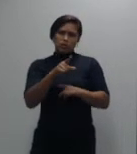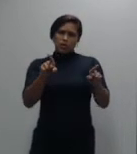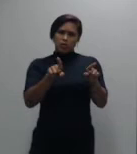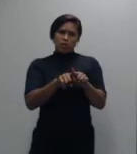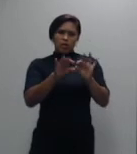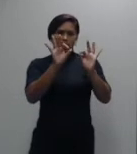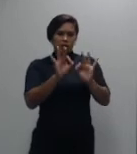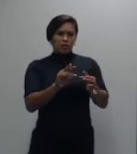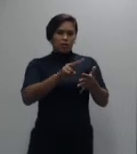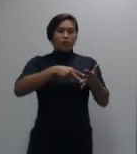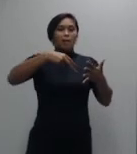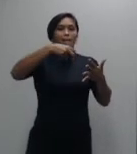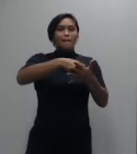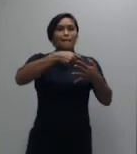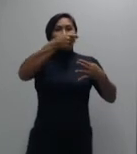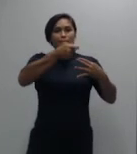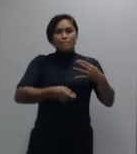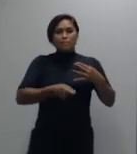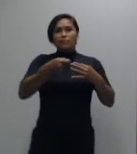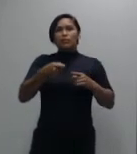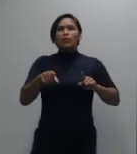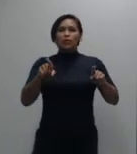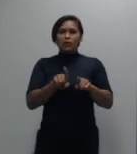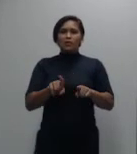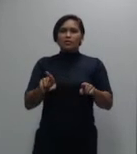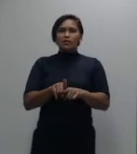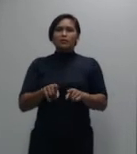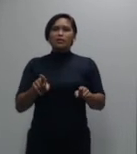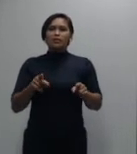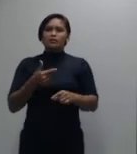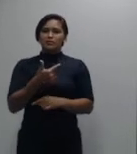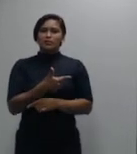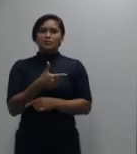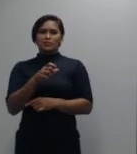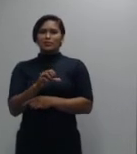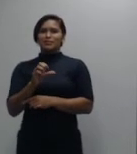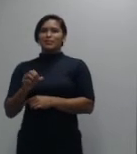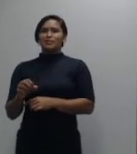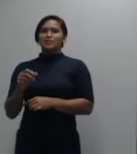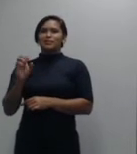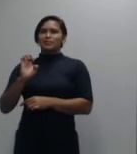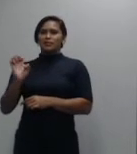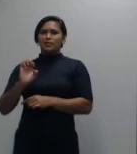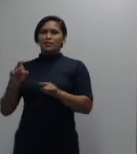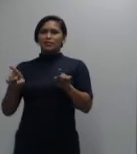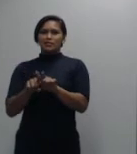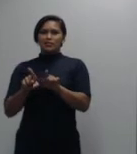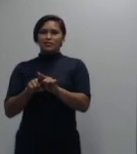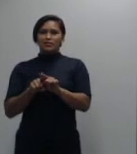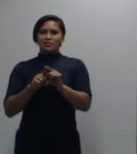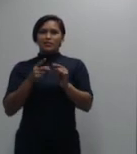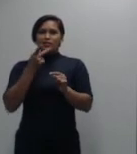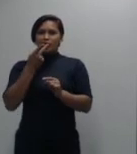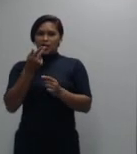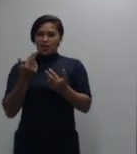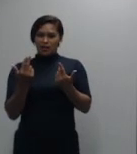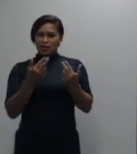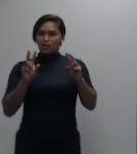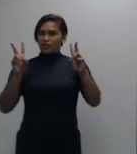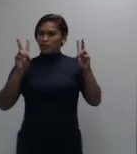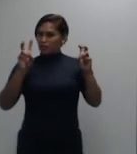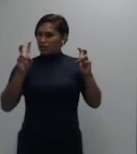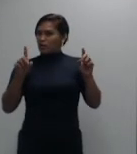unido ao devolver 299.000 euros o verão uma durabilidade ainda com as calças abertas